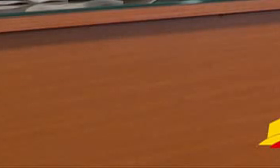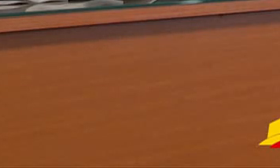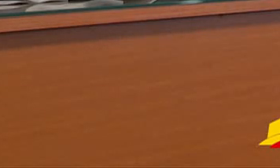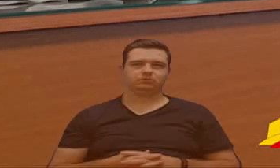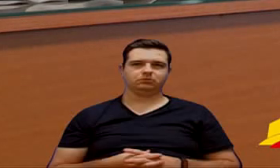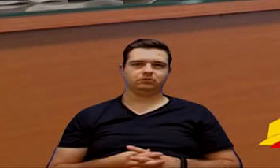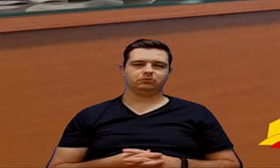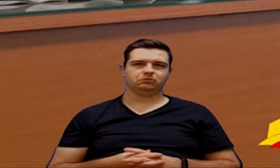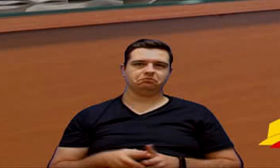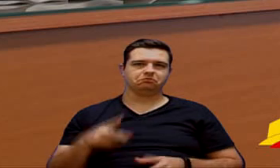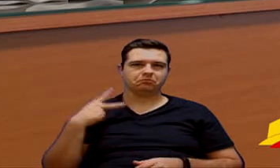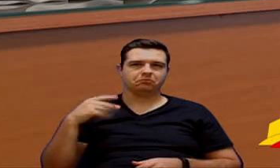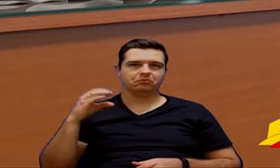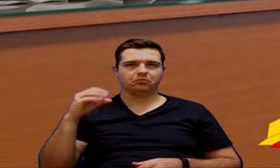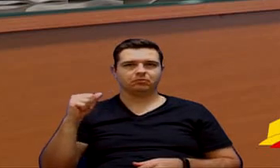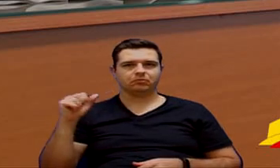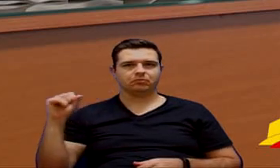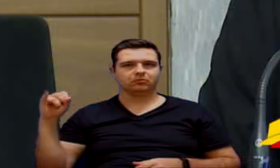Vereador Caio,